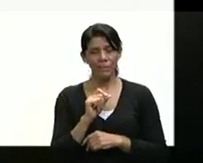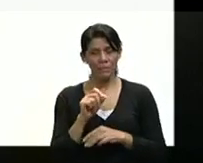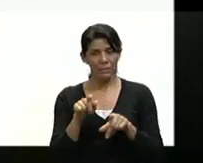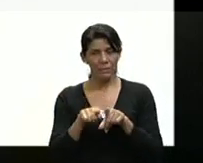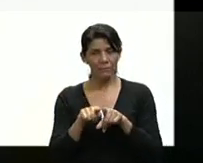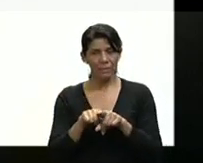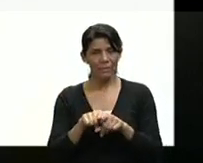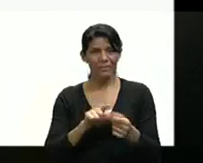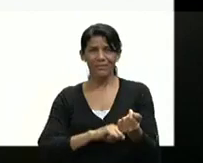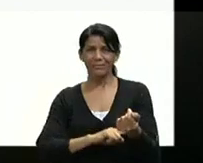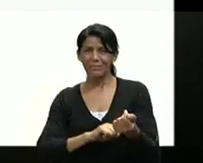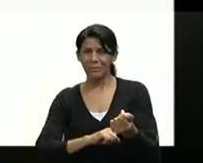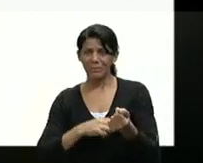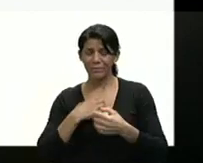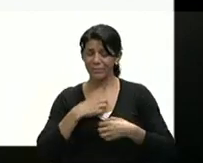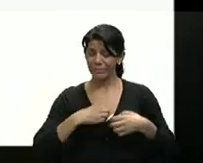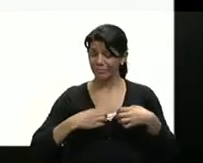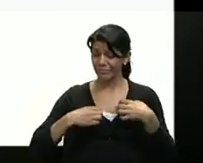como o estresse.